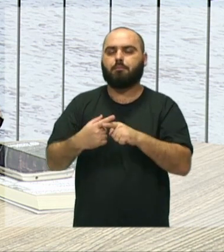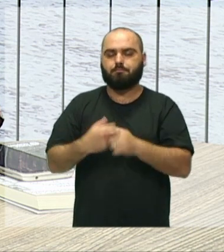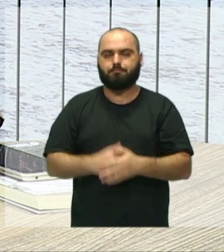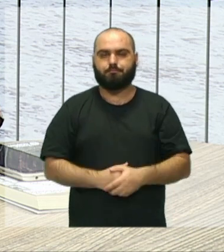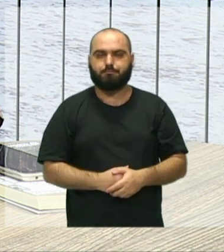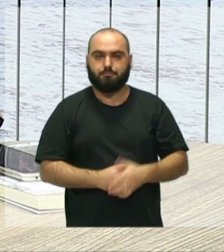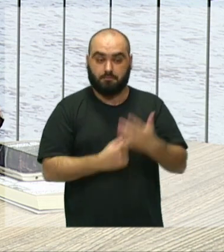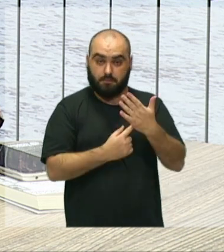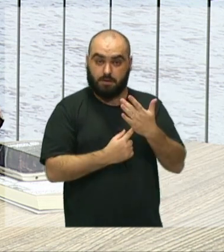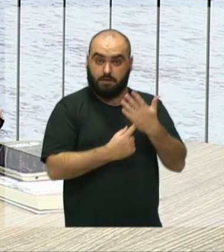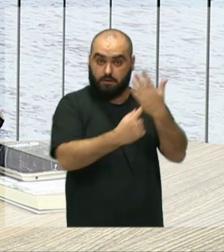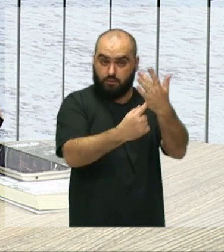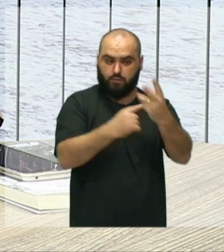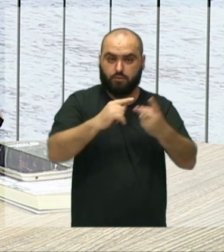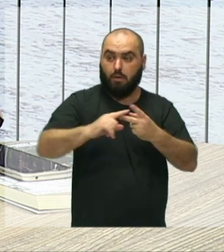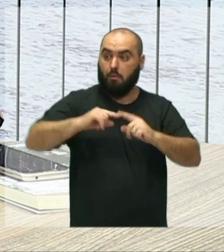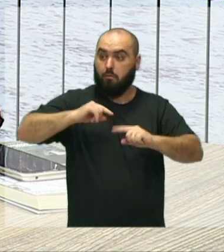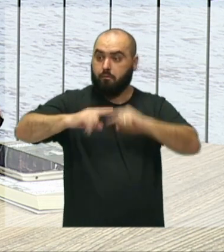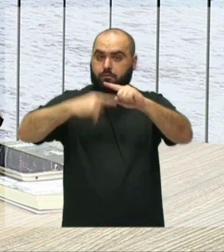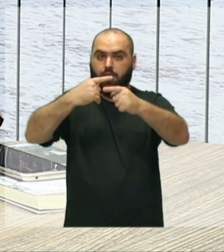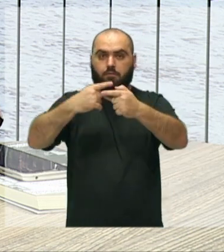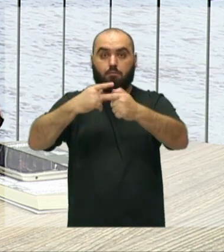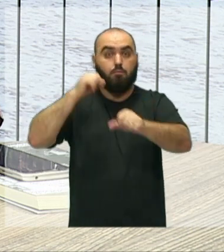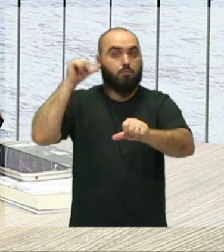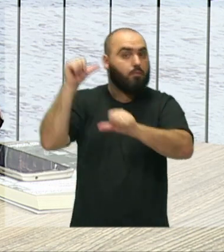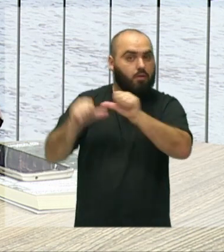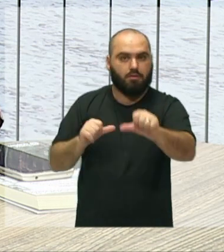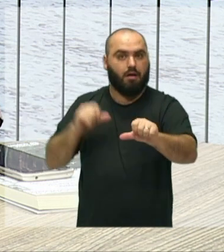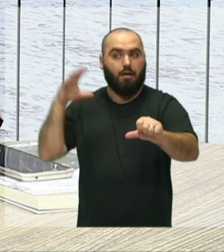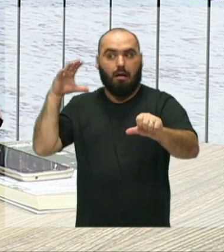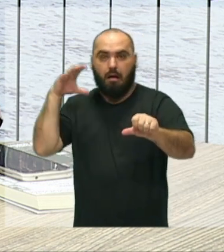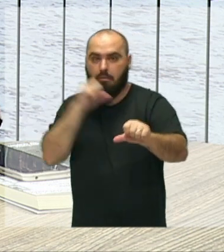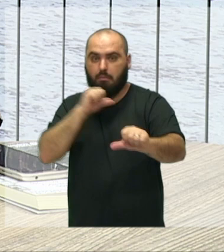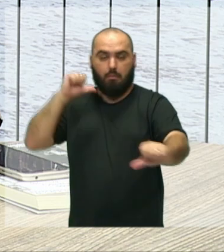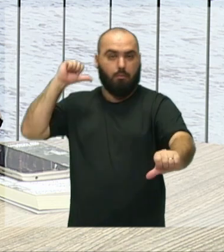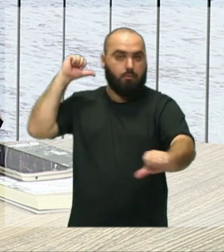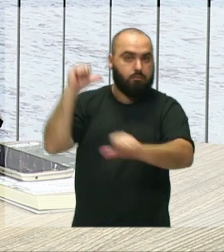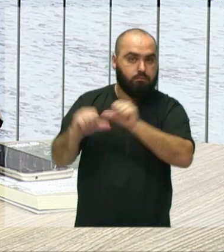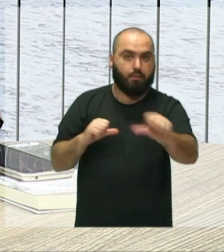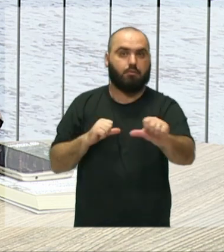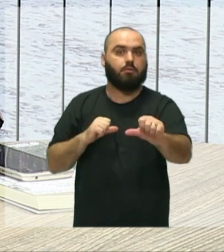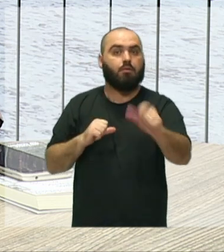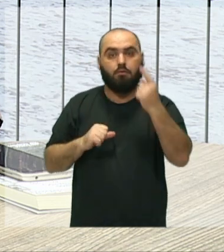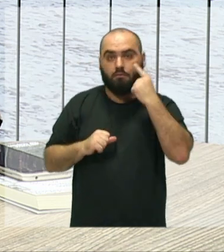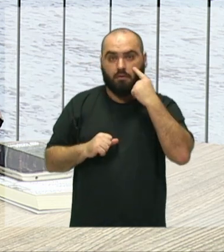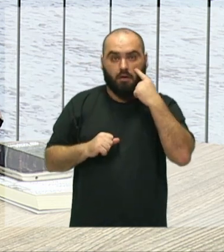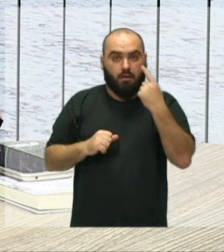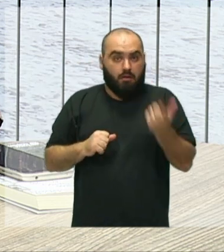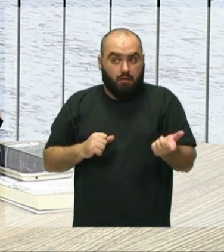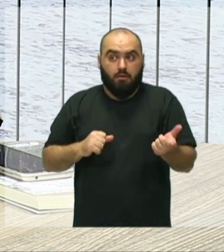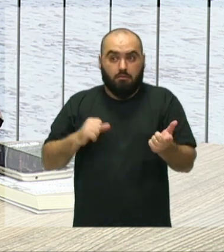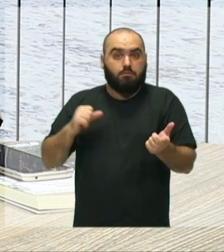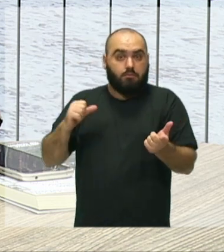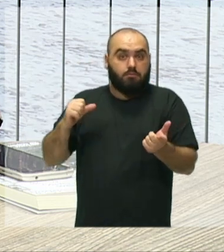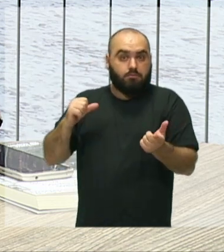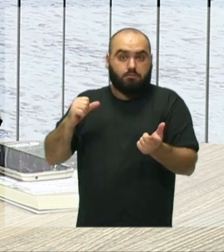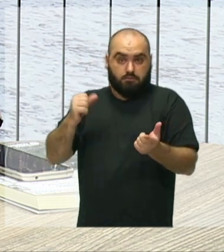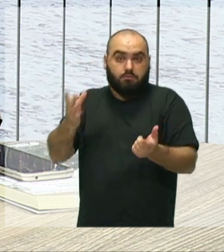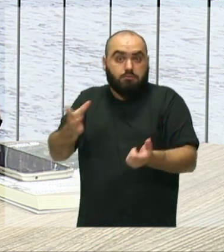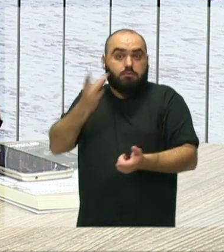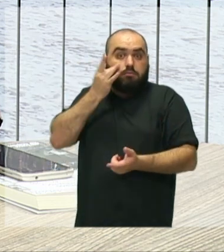tecnologia, o progresso, as coisas mudam do dia para a noite. A gente é testemunha da grande mudança que nós